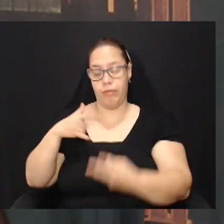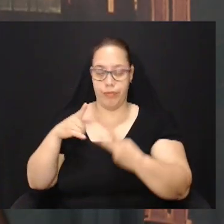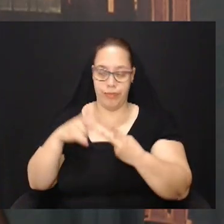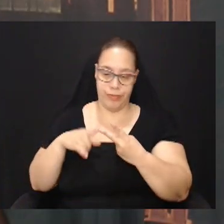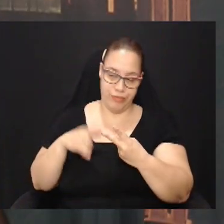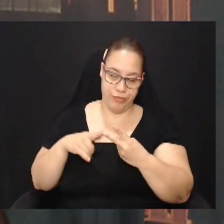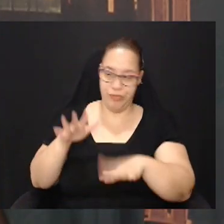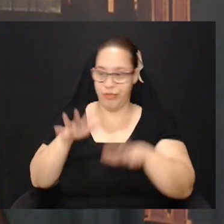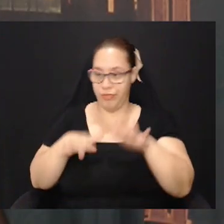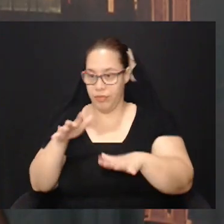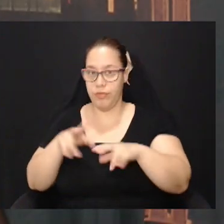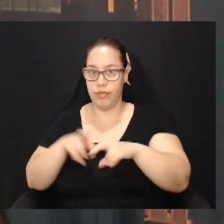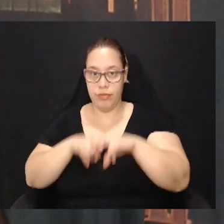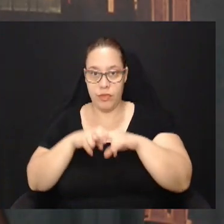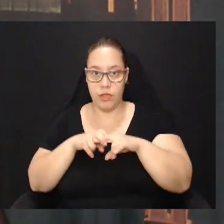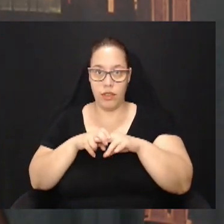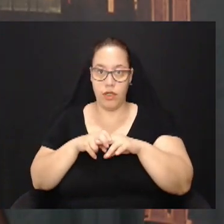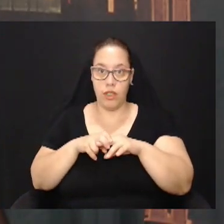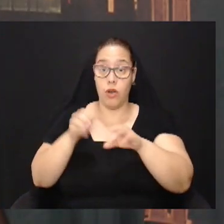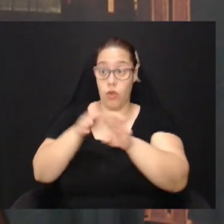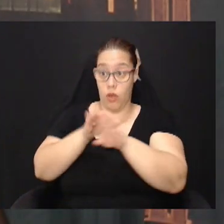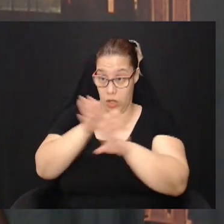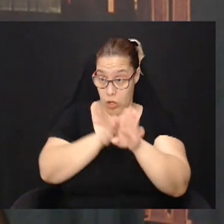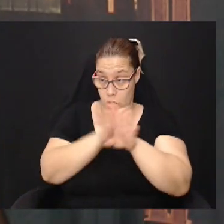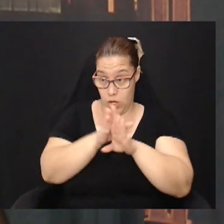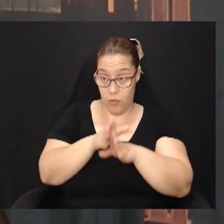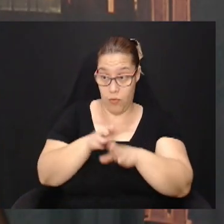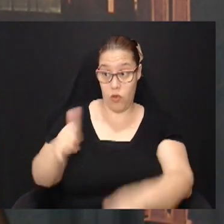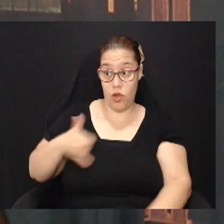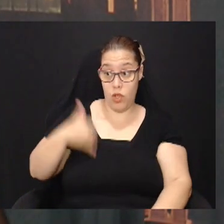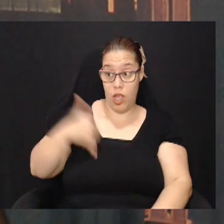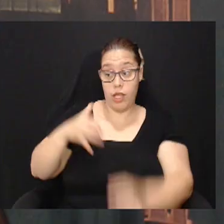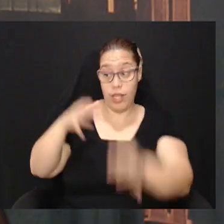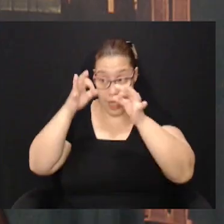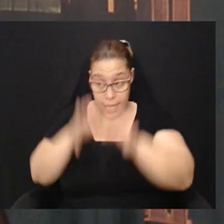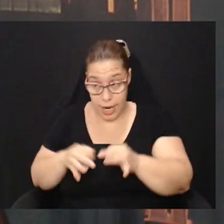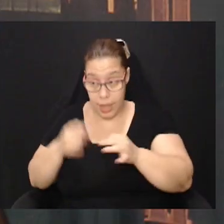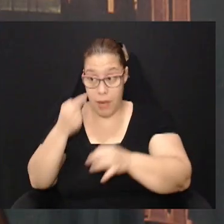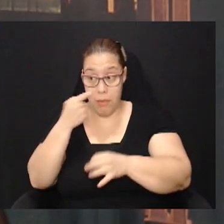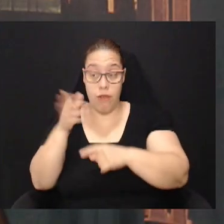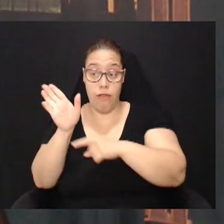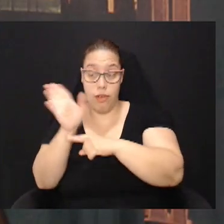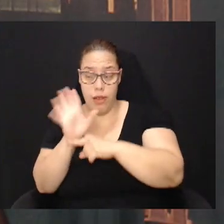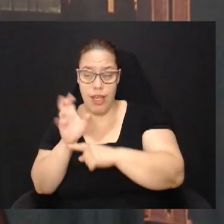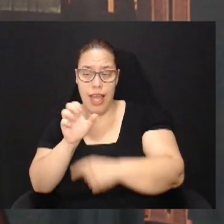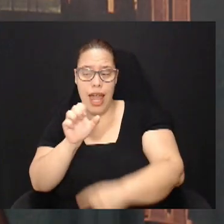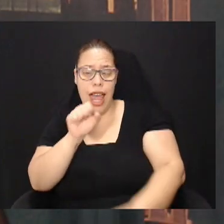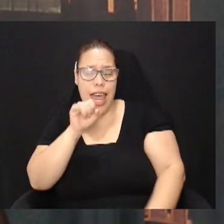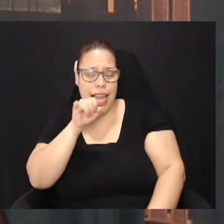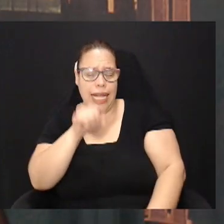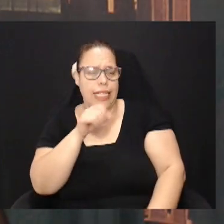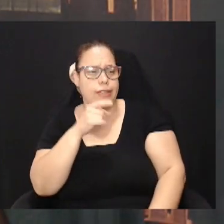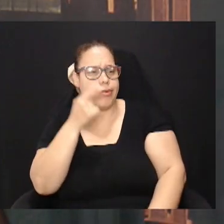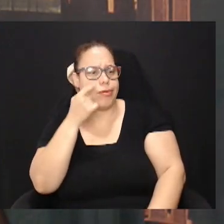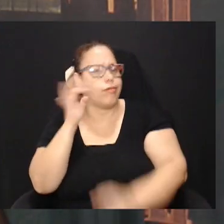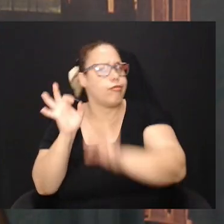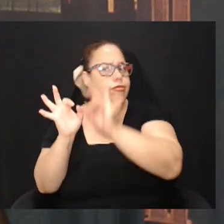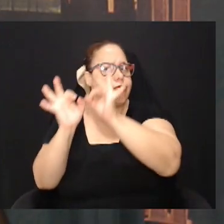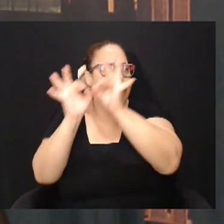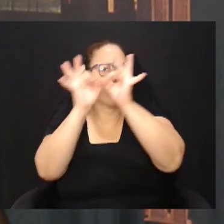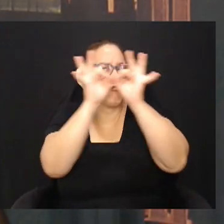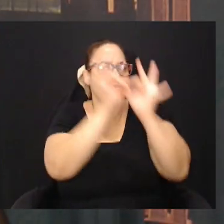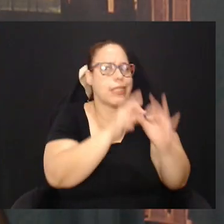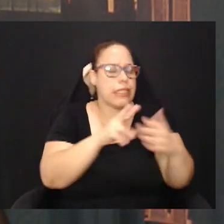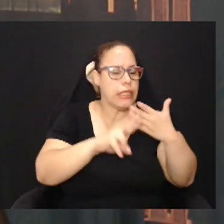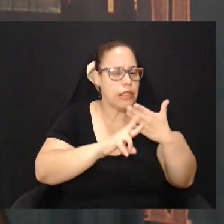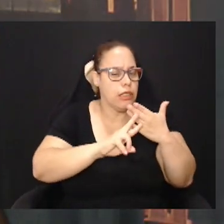também as classificações indicativas dos filmes. Porque, de novo, será que aquele filme que eu estou assistindo, como que ele vai impactar naquela